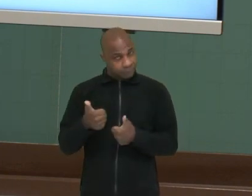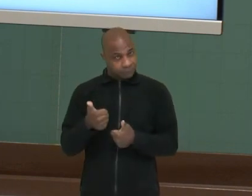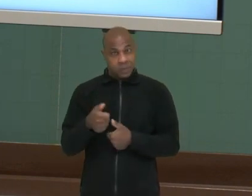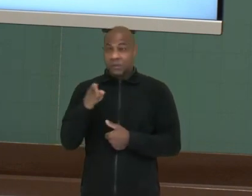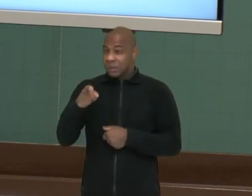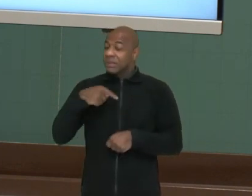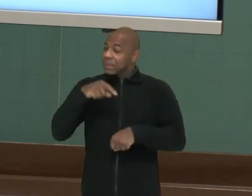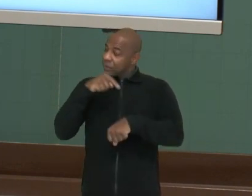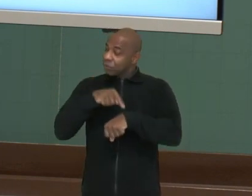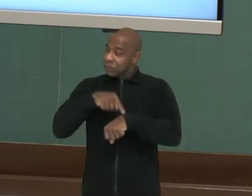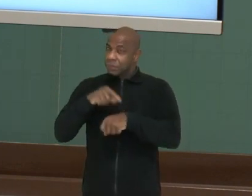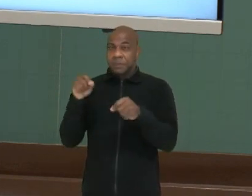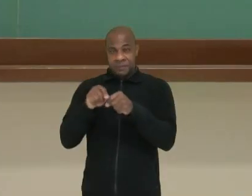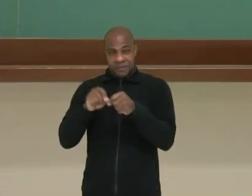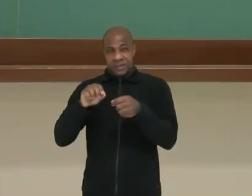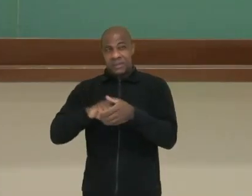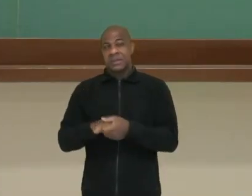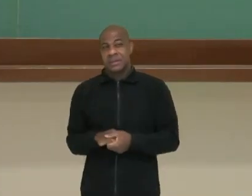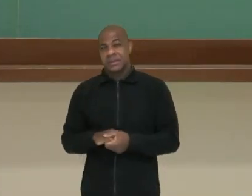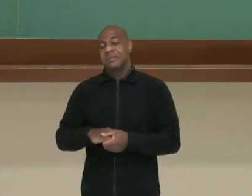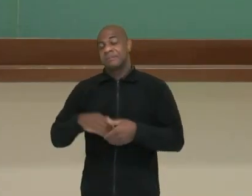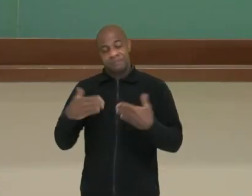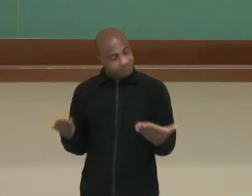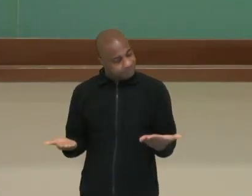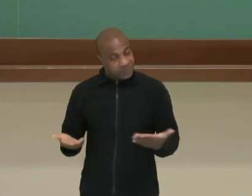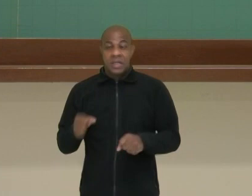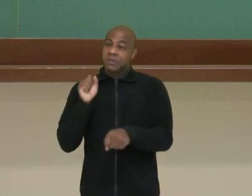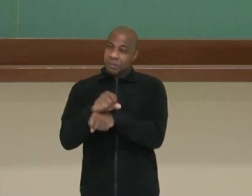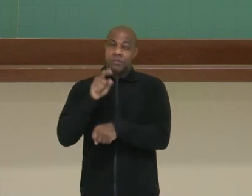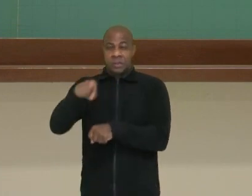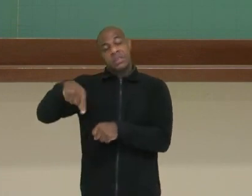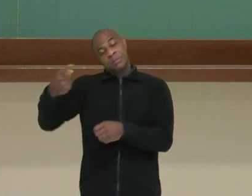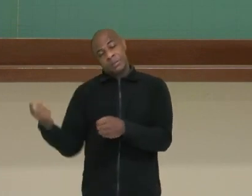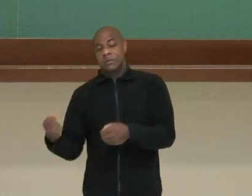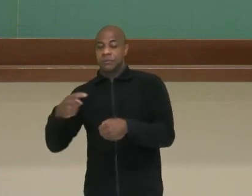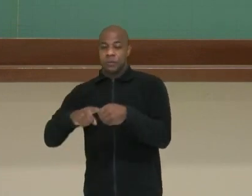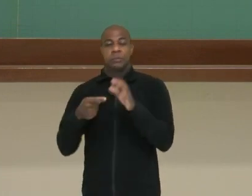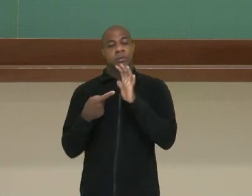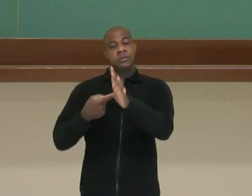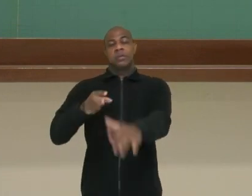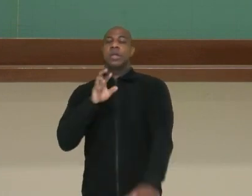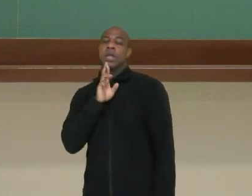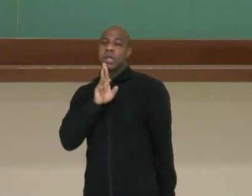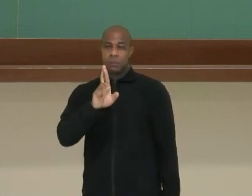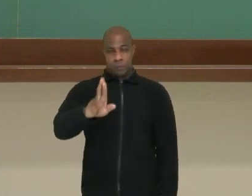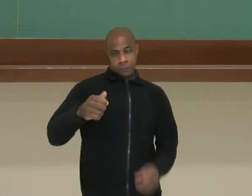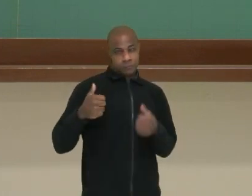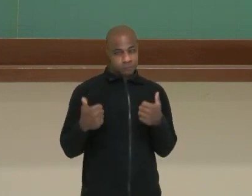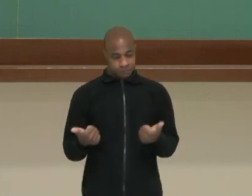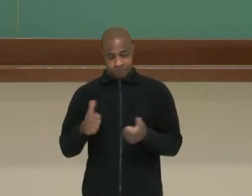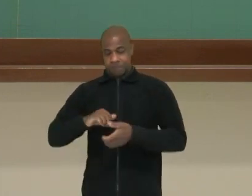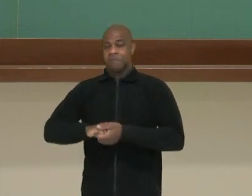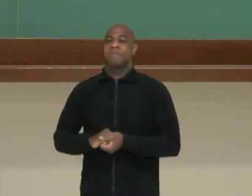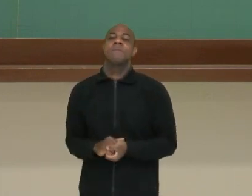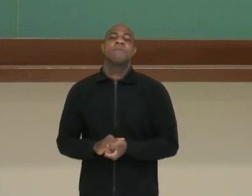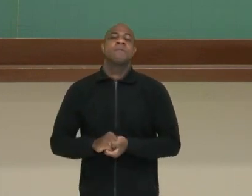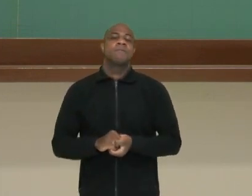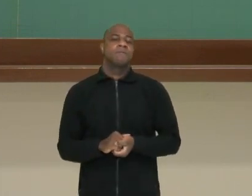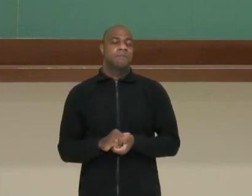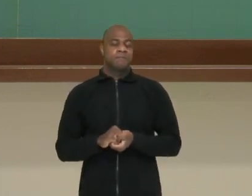Você terá um tempo, e caro estudante, eu espero muito que você complete corretamente e daqui um pouco